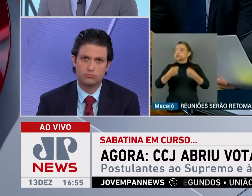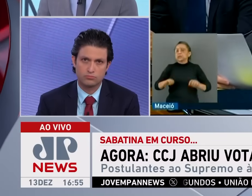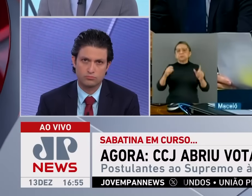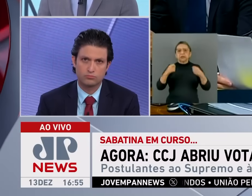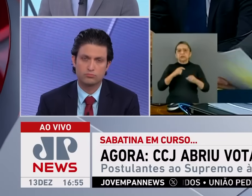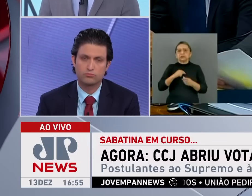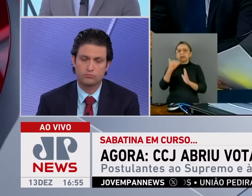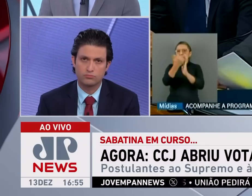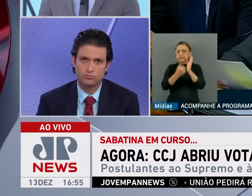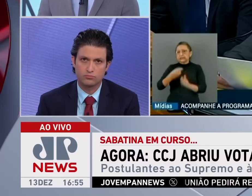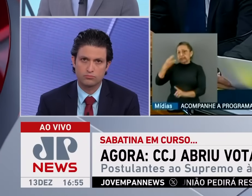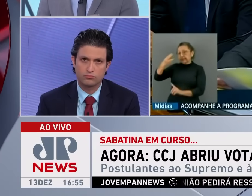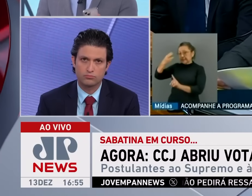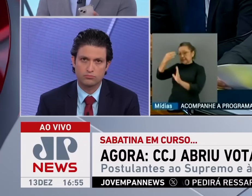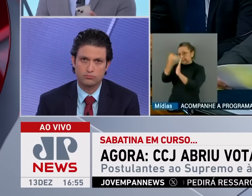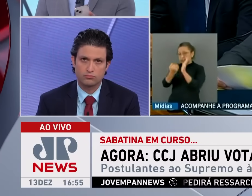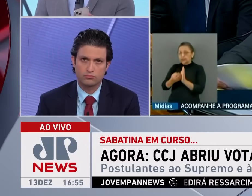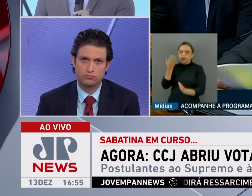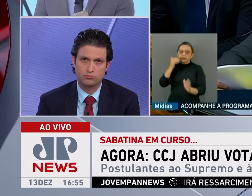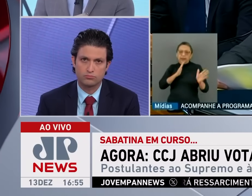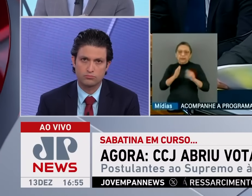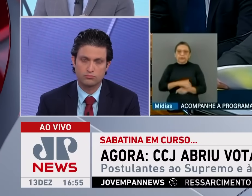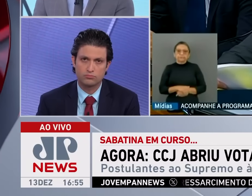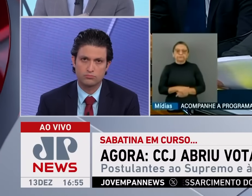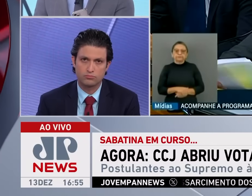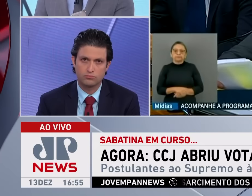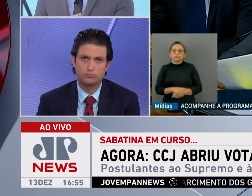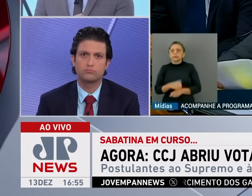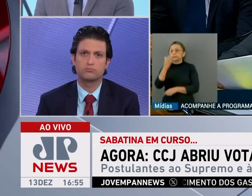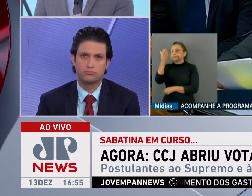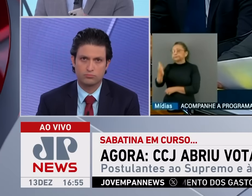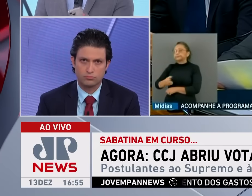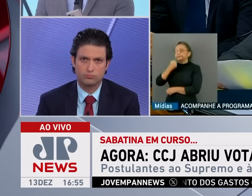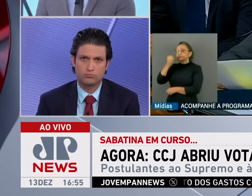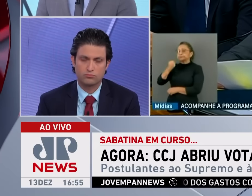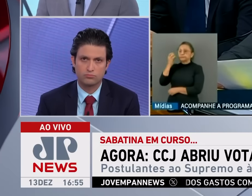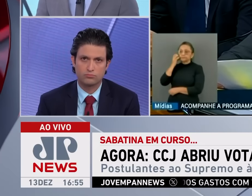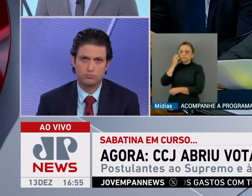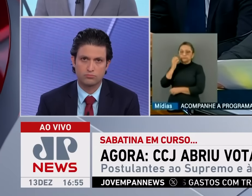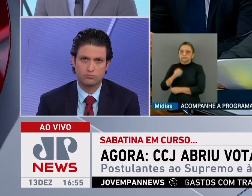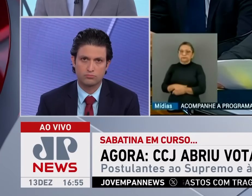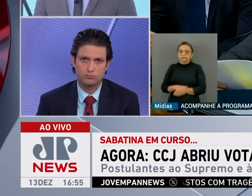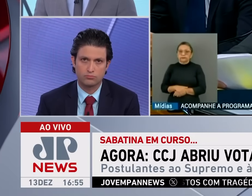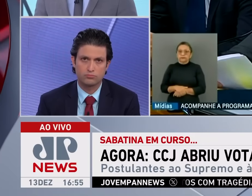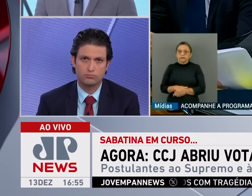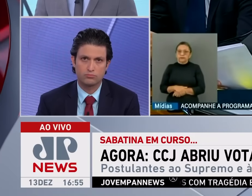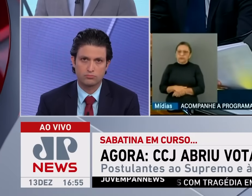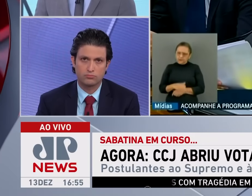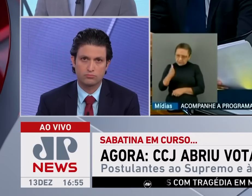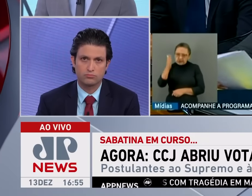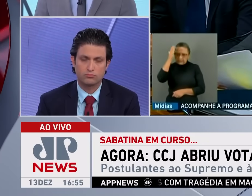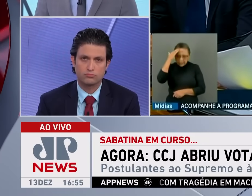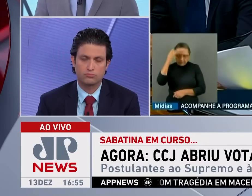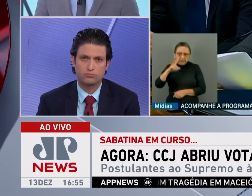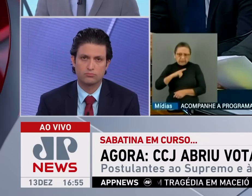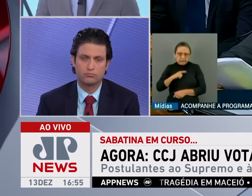E 30 votos contra o indicado. Mas antes da gente comentar isso, eu vou voltar ali para a Sabatina para a gente ver o que vai questionar então o senador Flávio Bolsonaro, que é